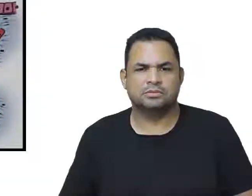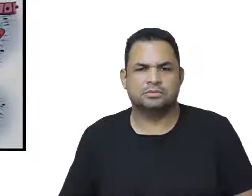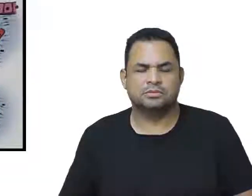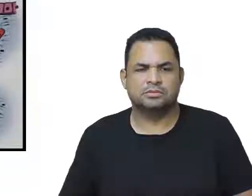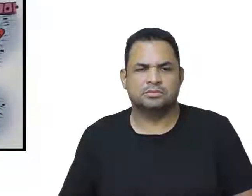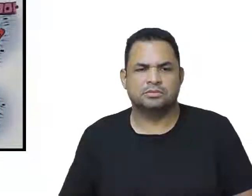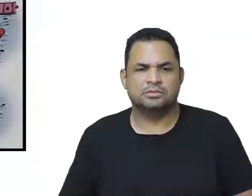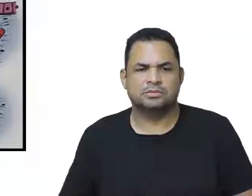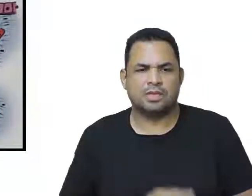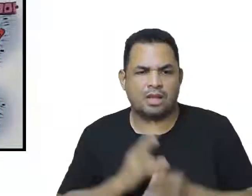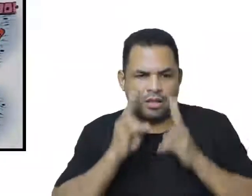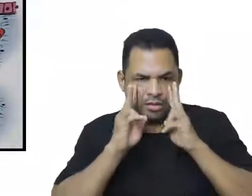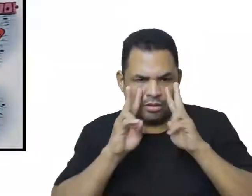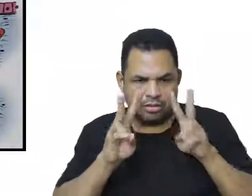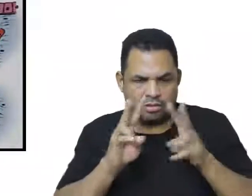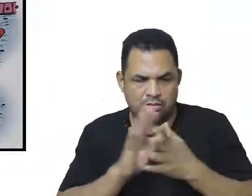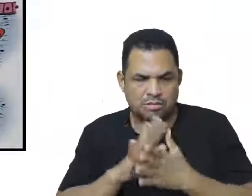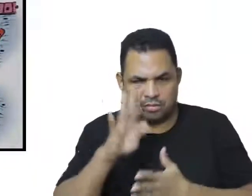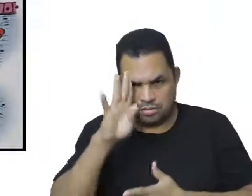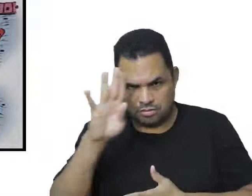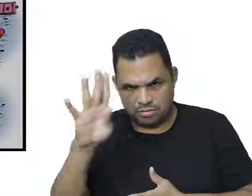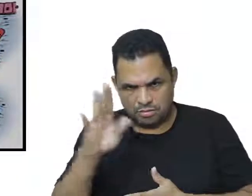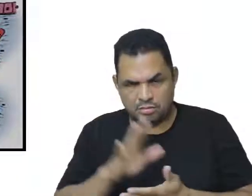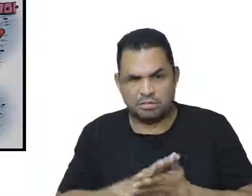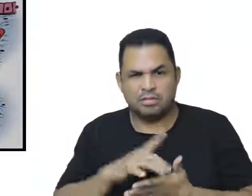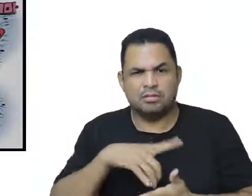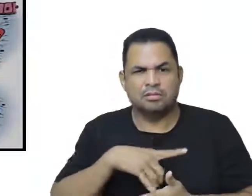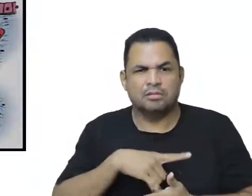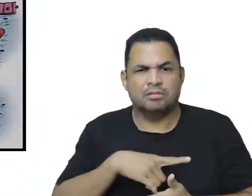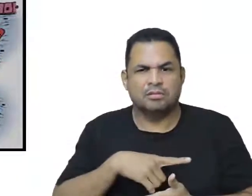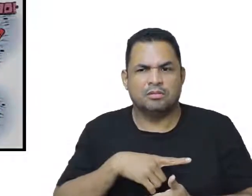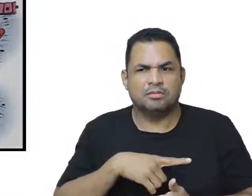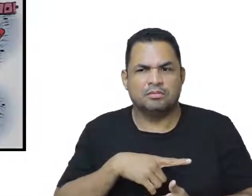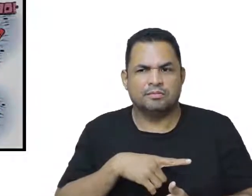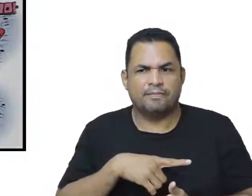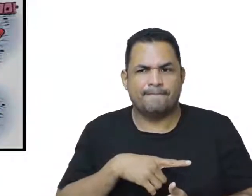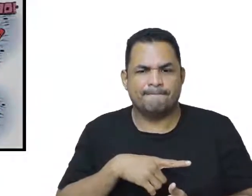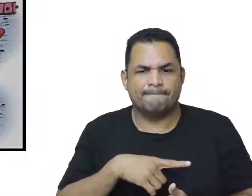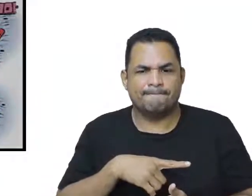Então, visualizando na teoria, né, a gente tem aqui umas